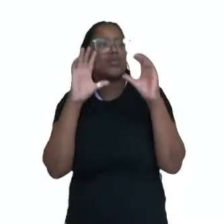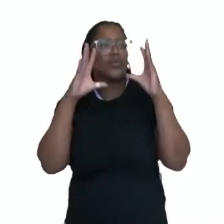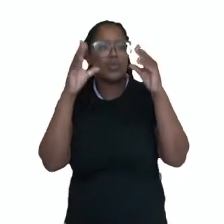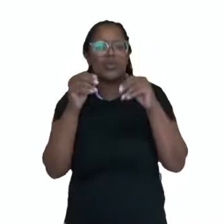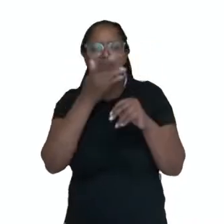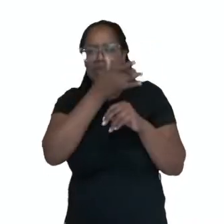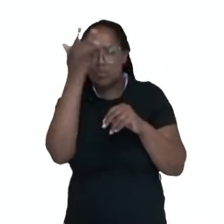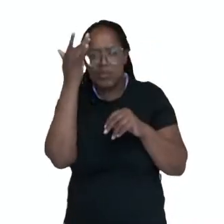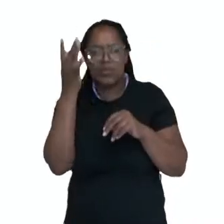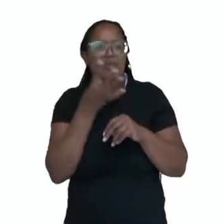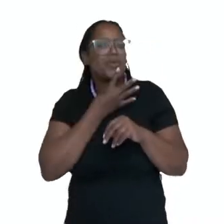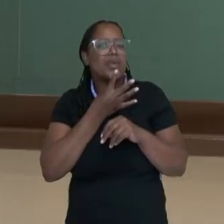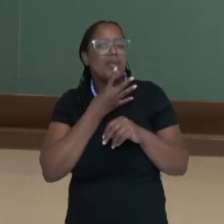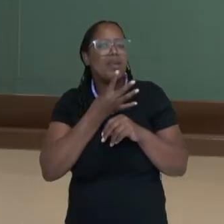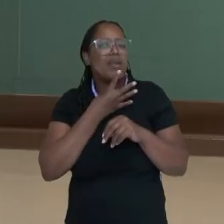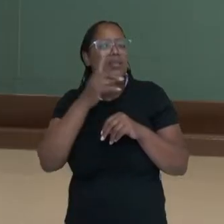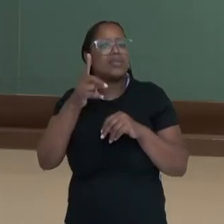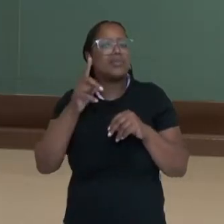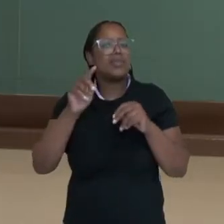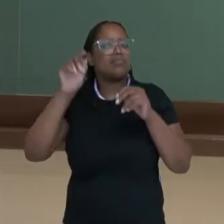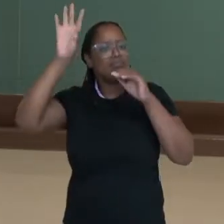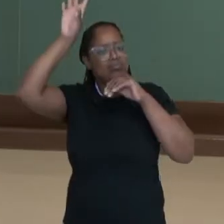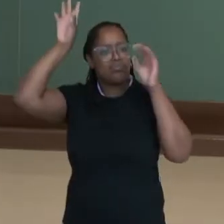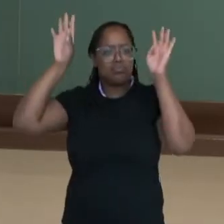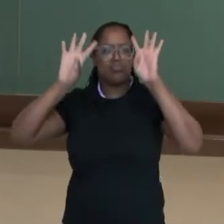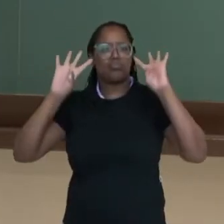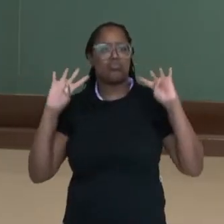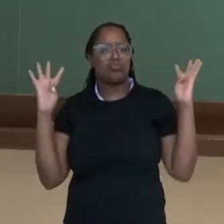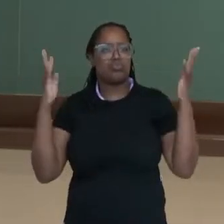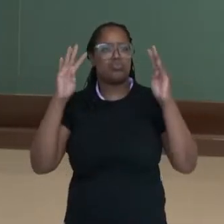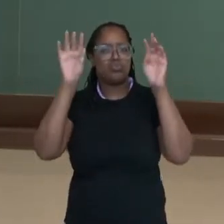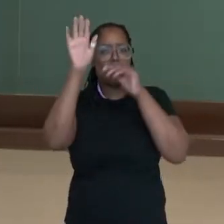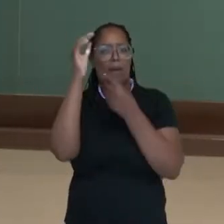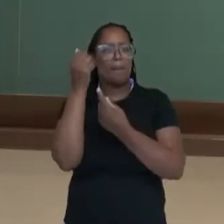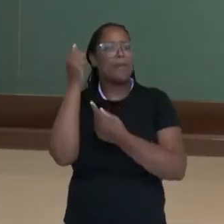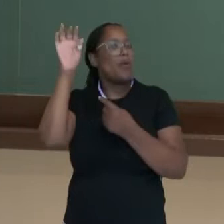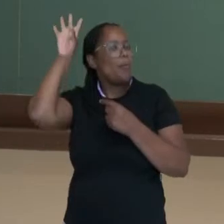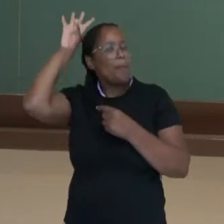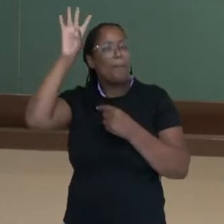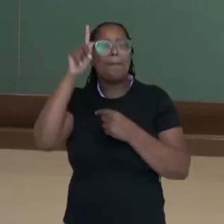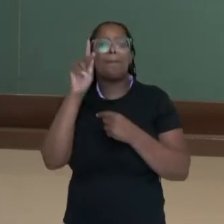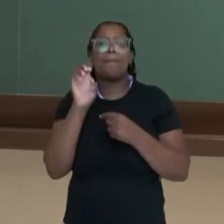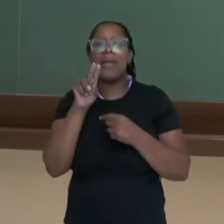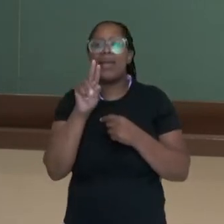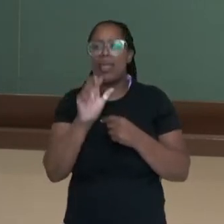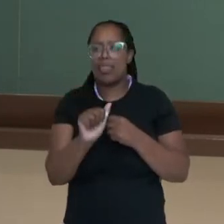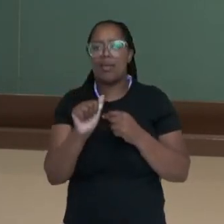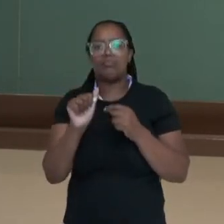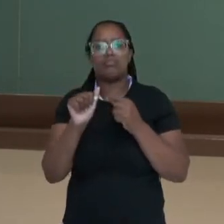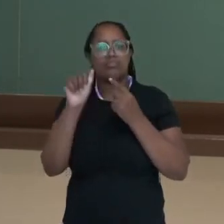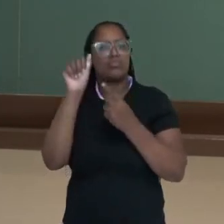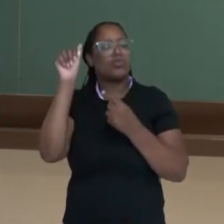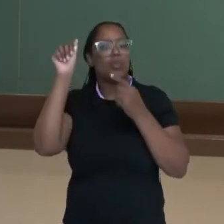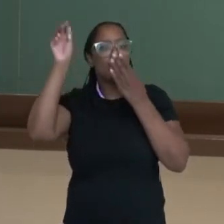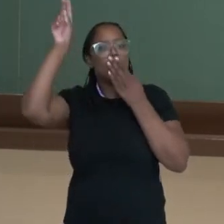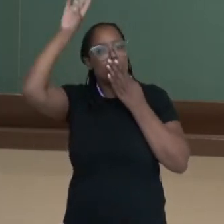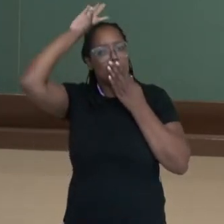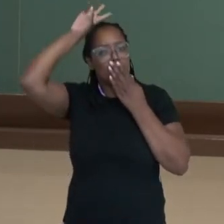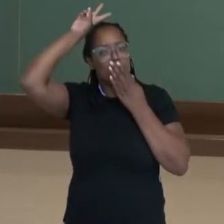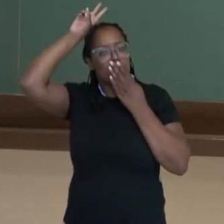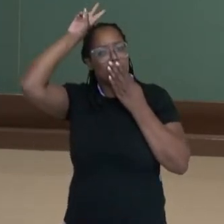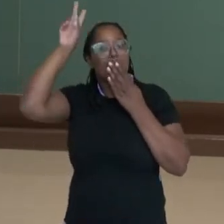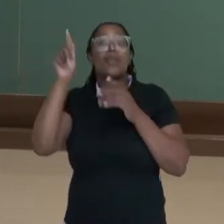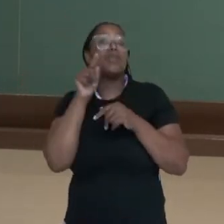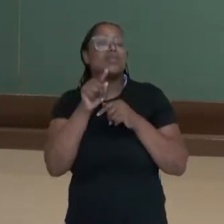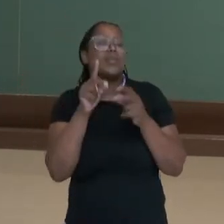conhece, a gente associa muito à cultura indígena. Então veja, nós falamos sobre símbolos, né? Você percebe que o